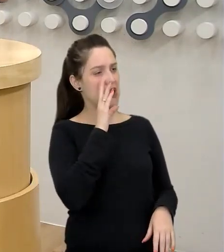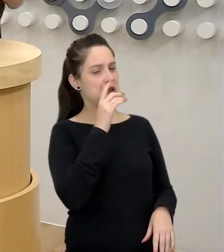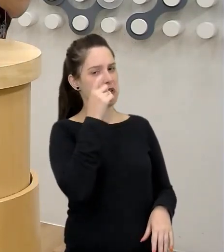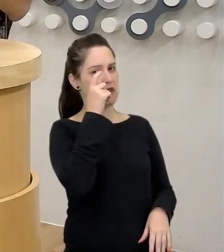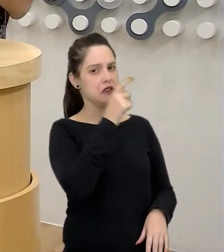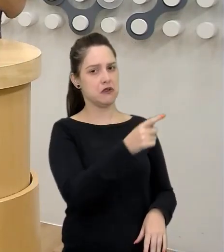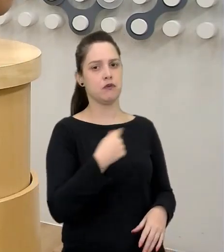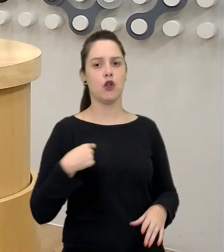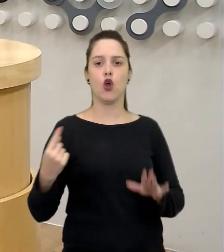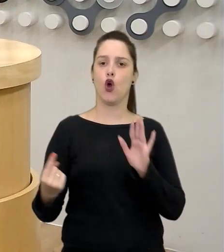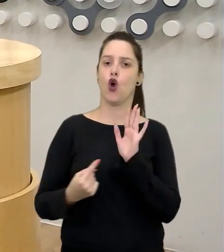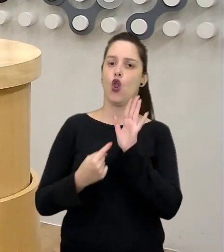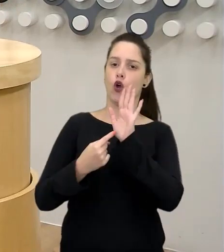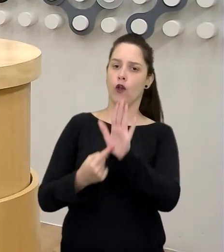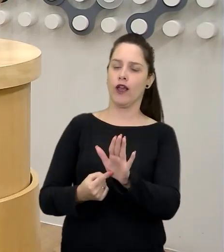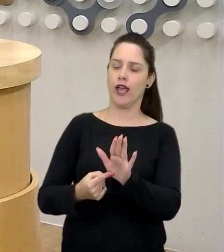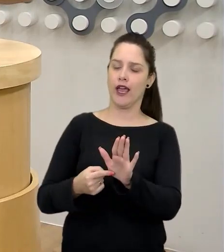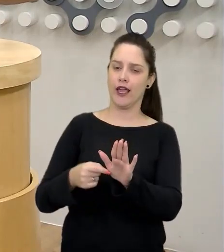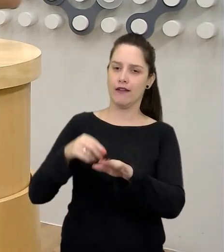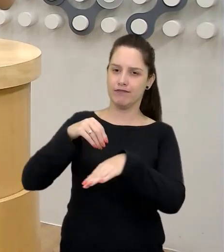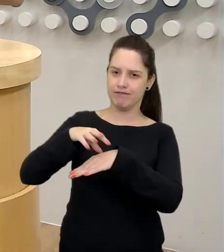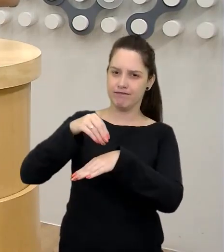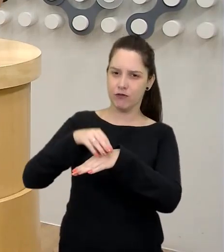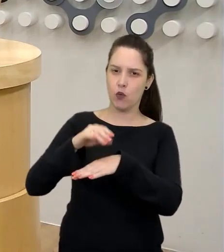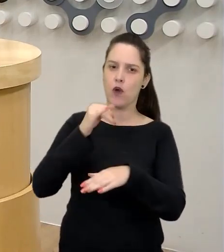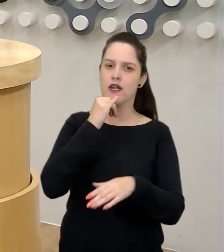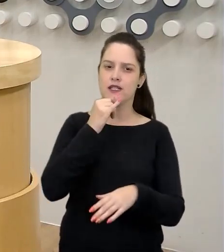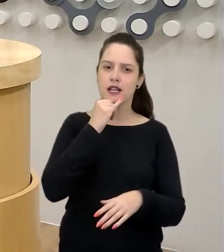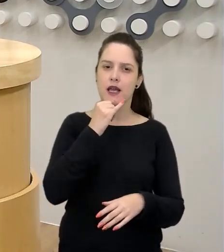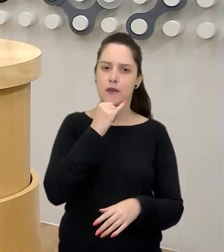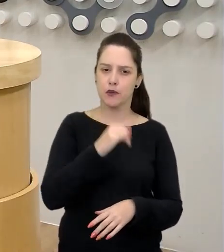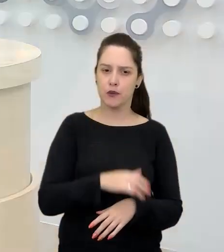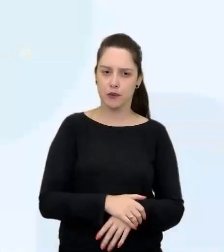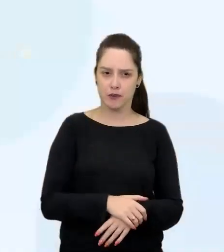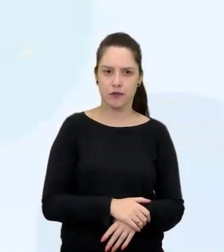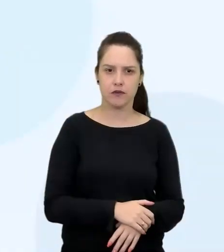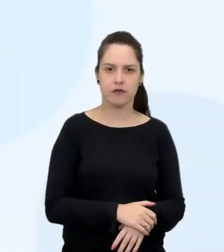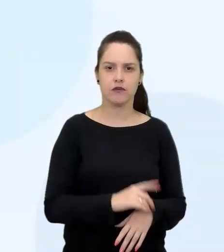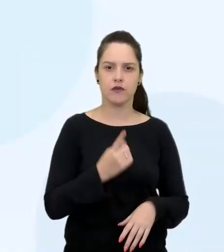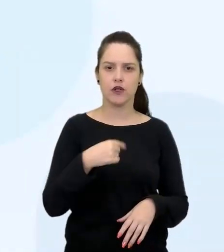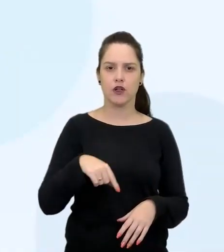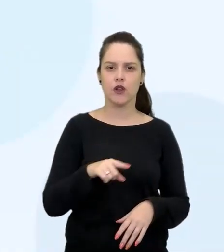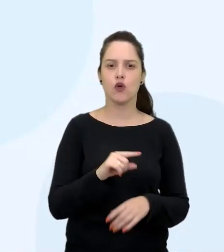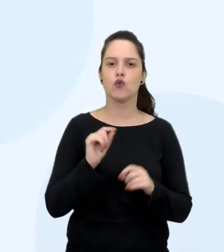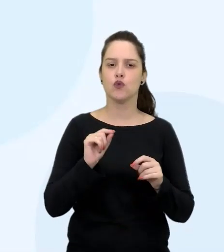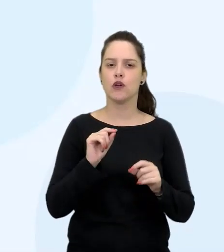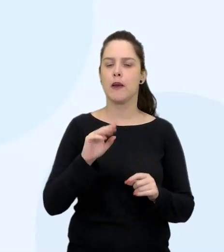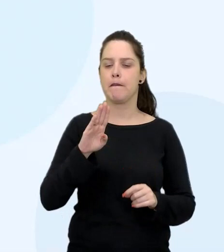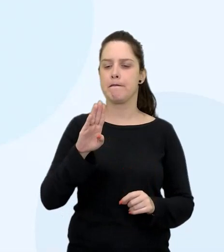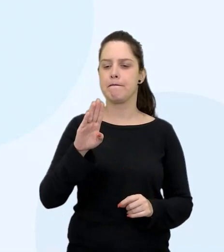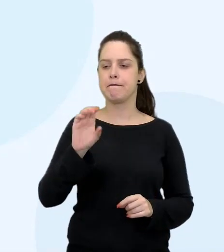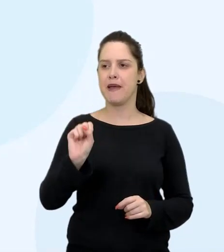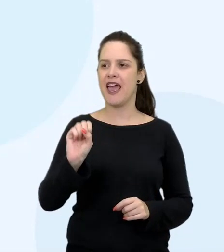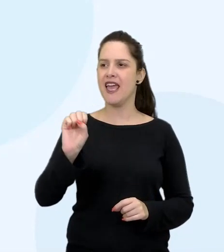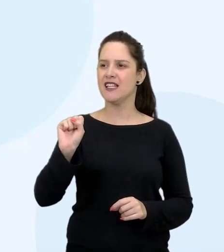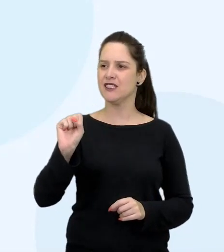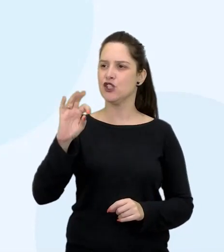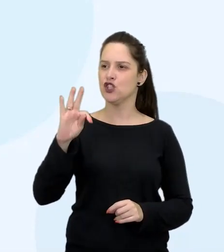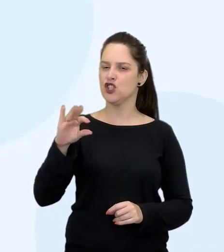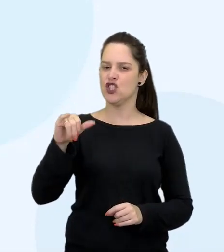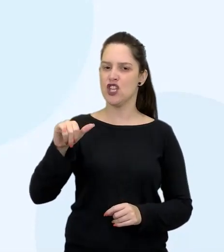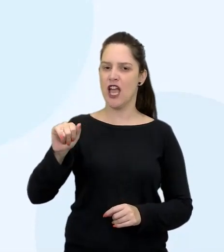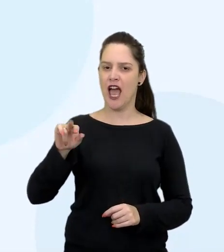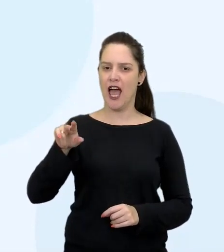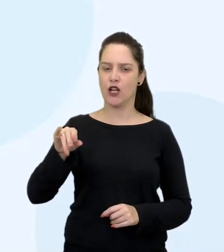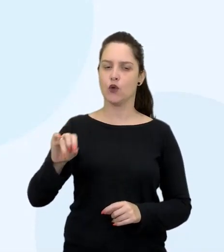para vocês aí uns exemplos de bestiário, olha só, a gente tem aí não só o bestiário, mas o que vocês podem fazer no glossário. Eu peguei essa